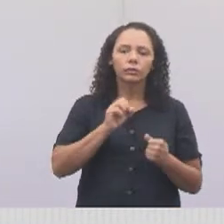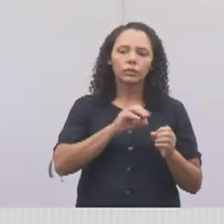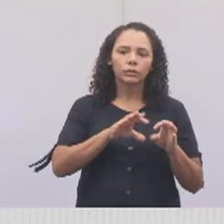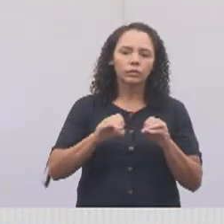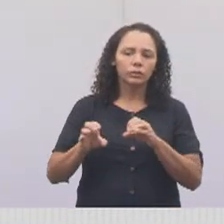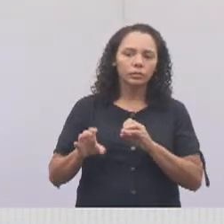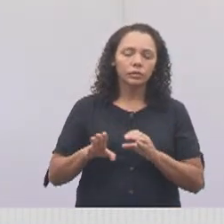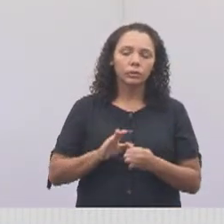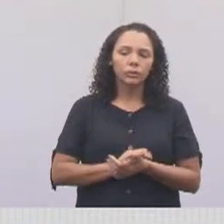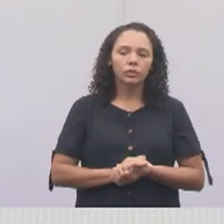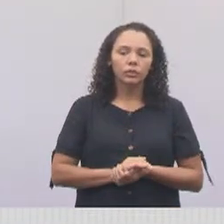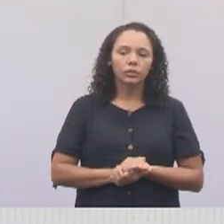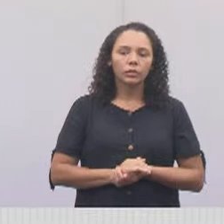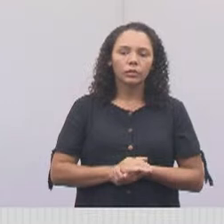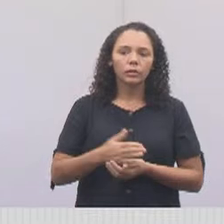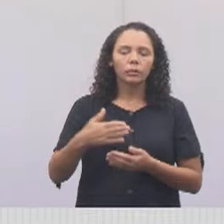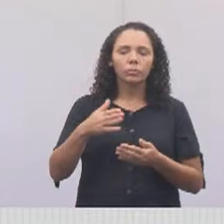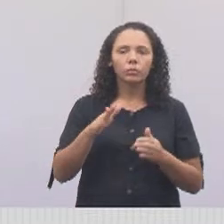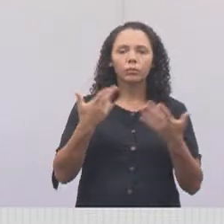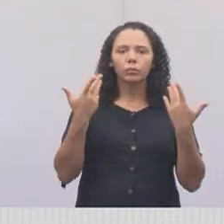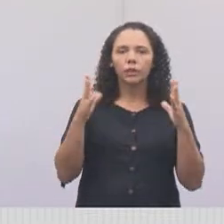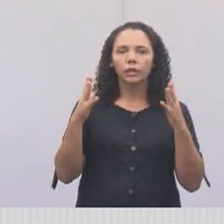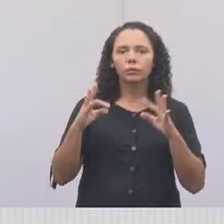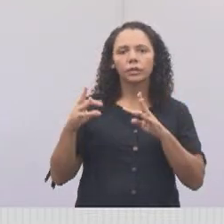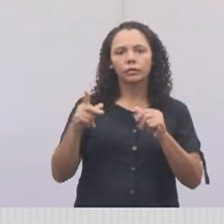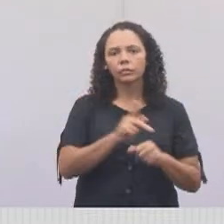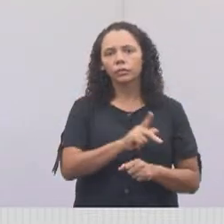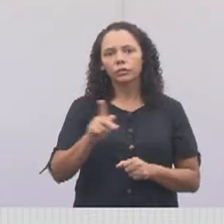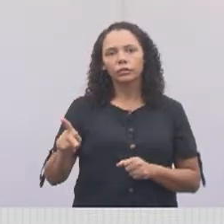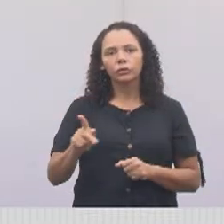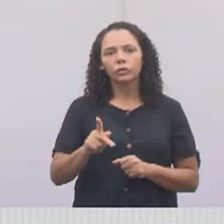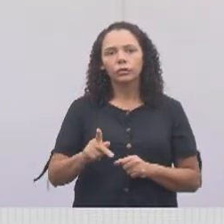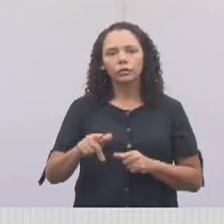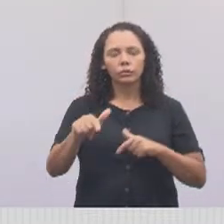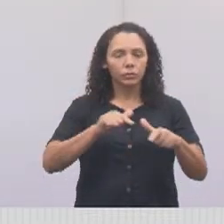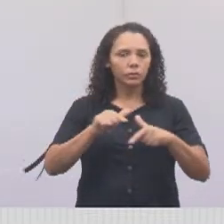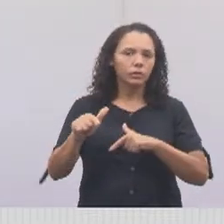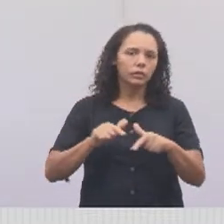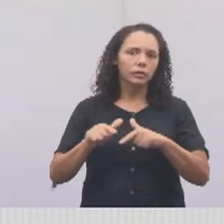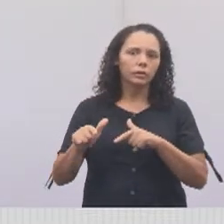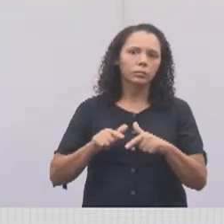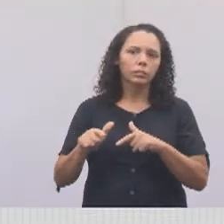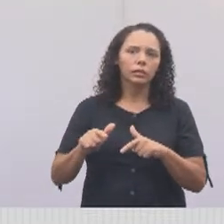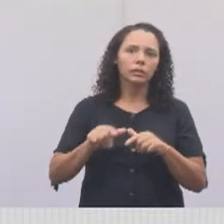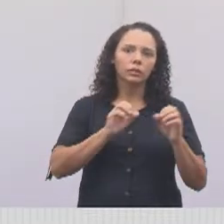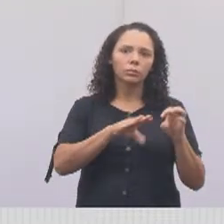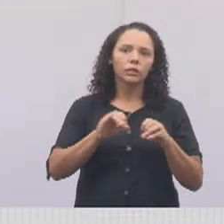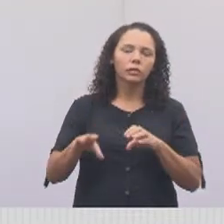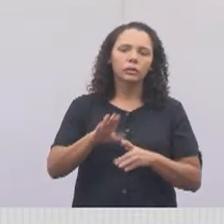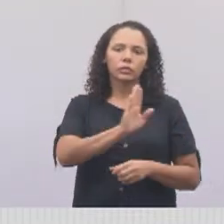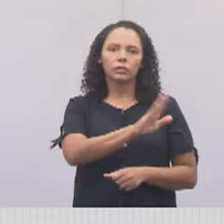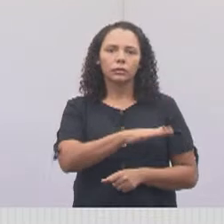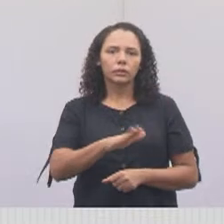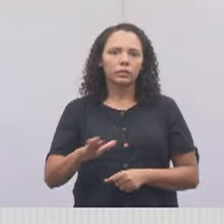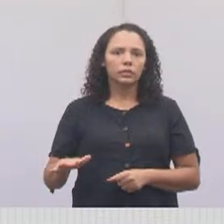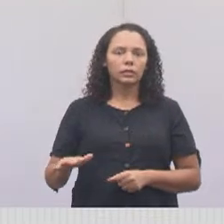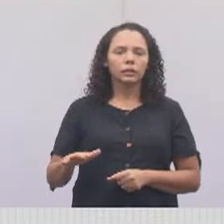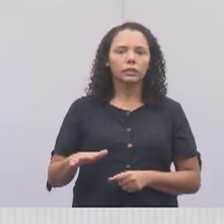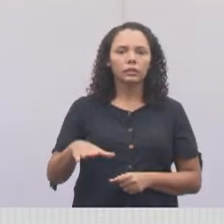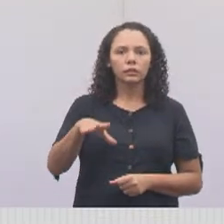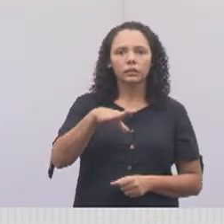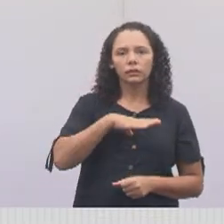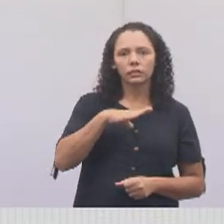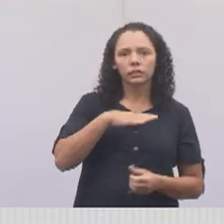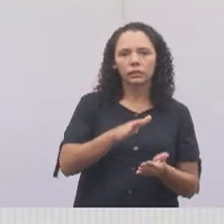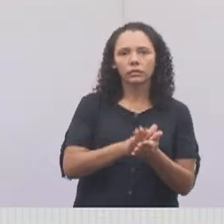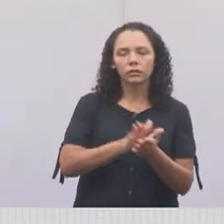Então, gostaria de parabenizar todos os professores por tudo que vem fazendo, né, para a educação das nossas crianças, no nosso